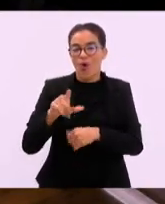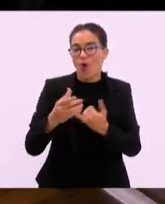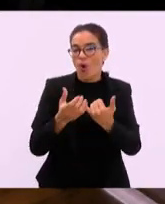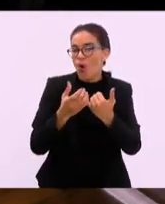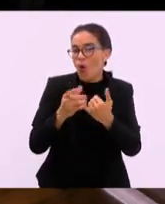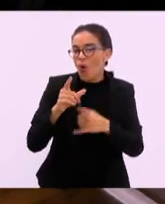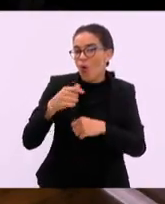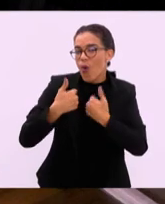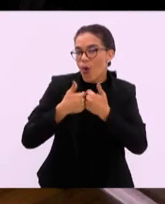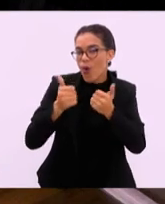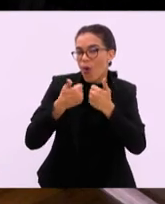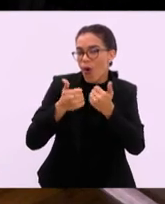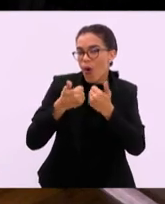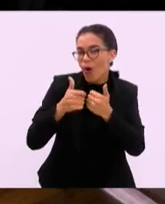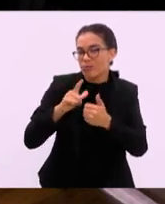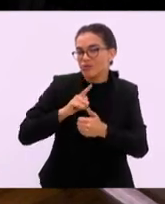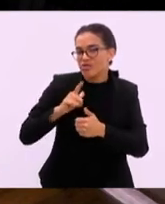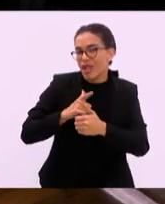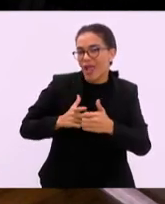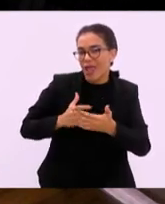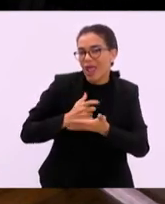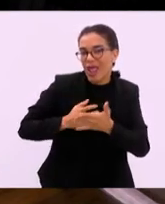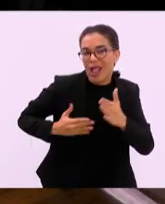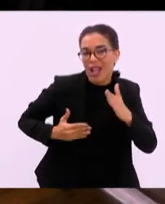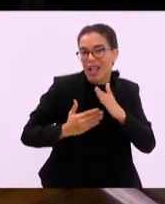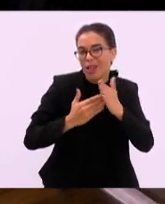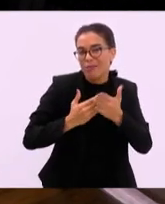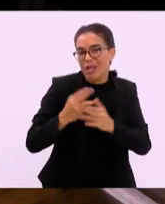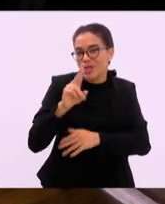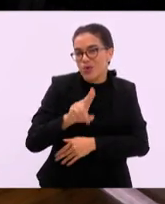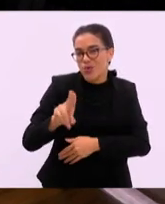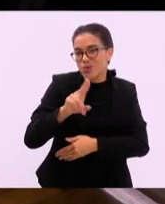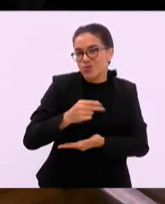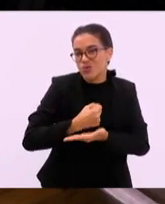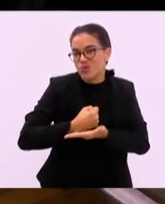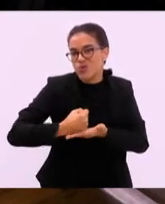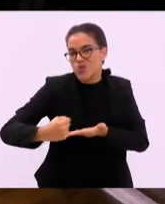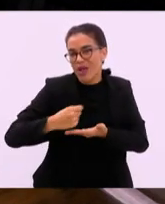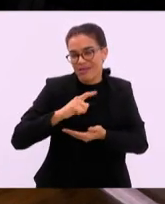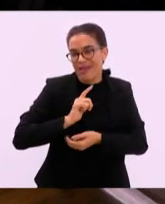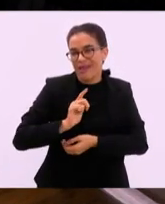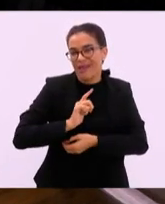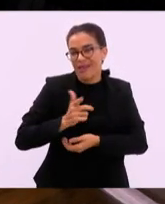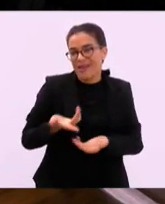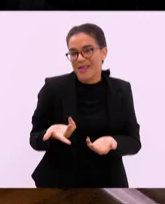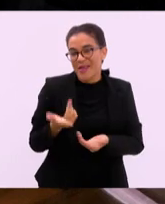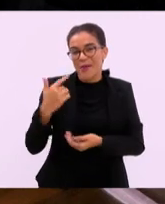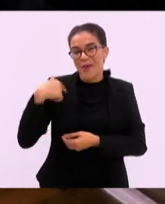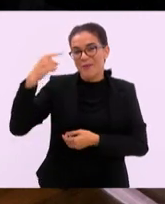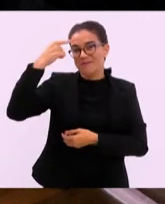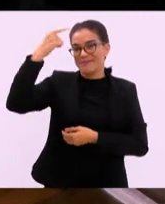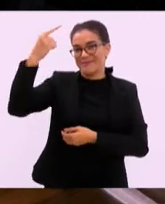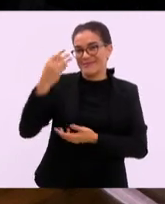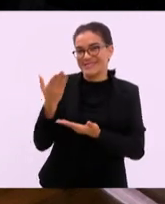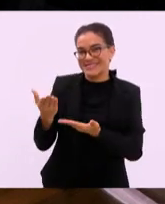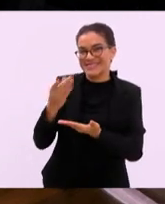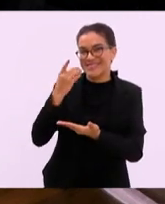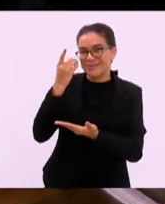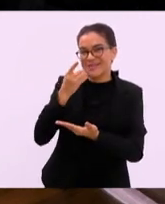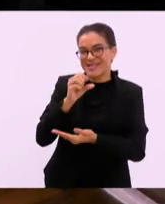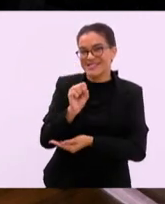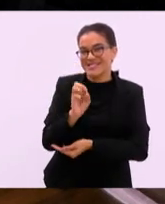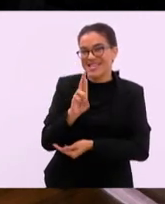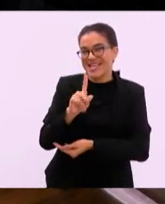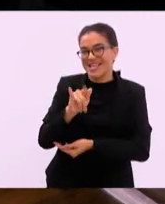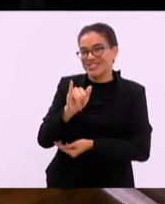porque ele tem vida útil quando o máximo... Então, você achei que está querendo arrumar um argumento? Eu achei que o doutor Serginho... Oi, não, não é isso. É pedir